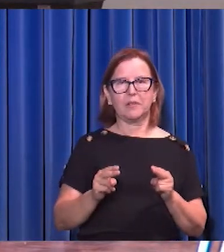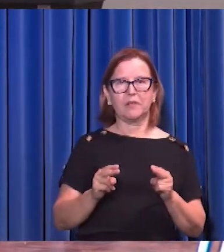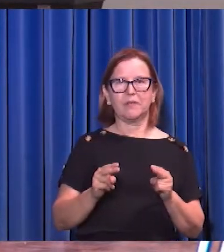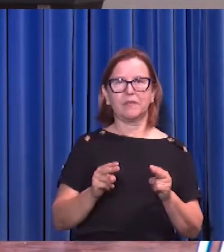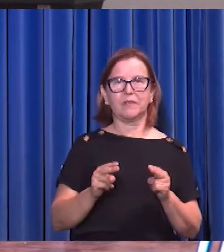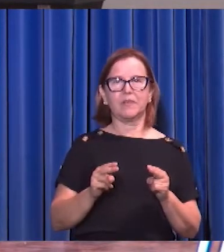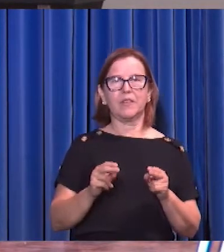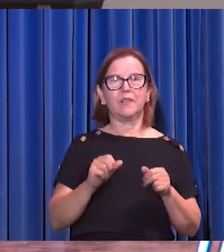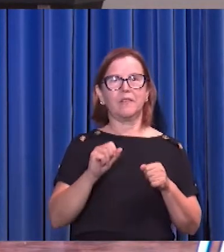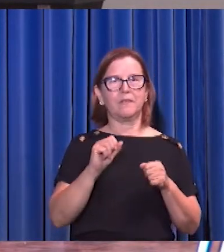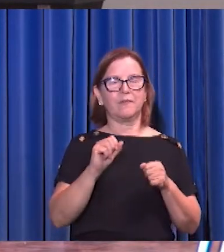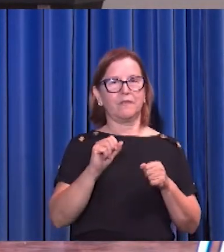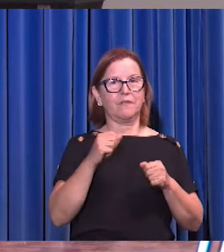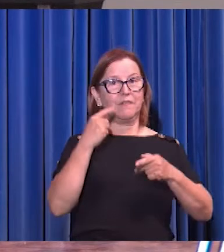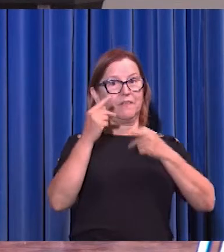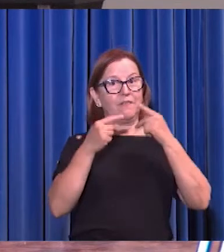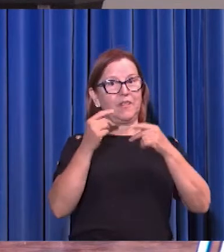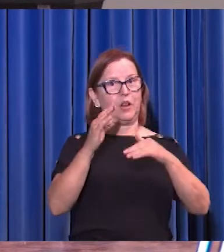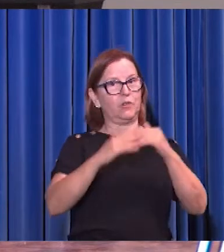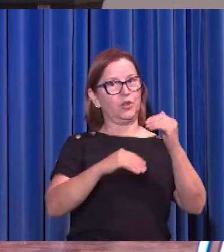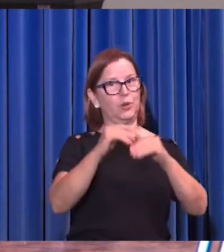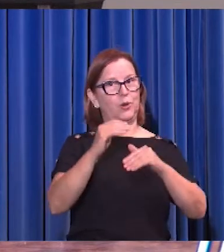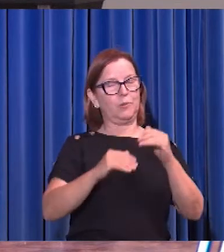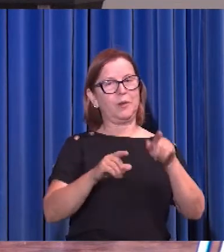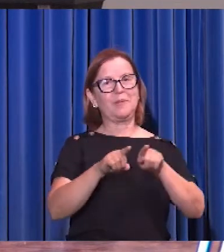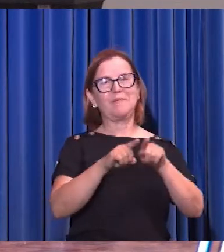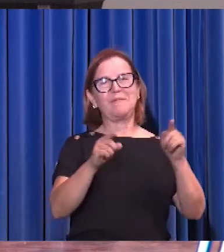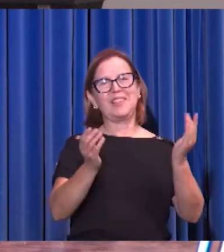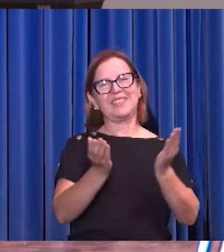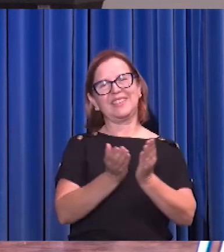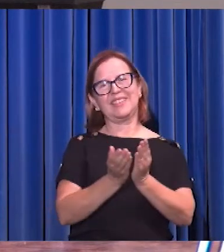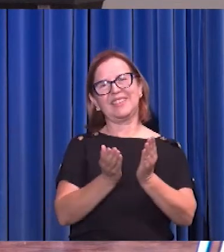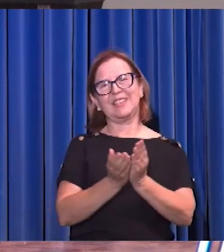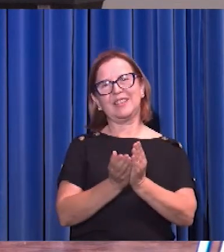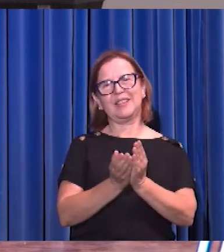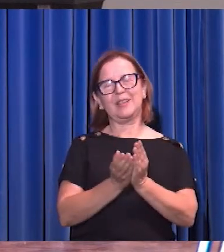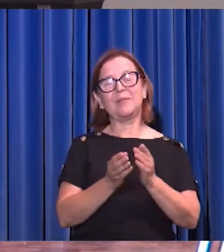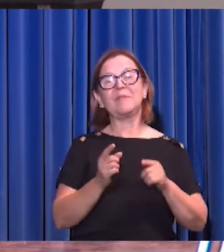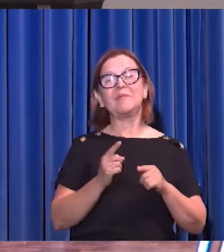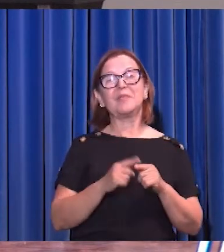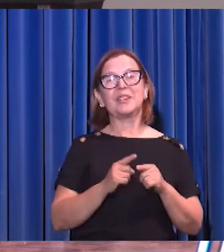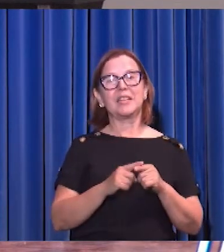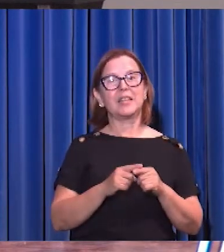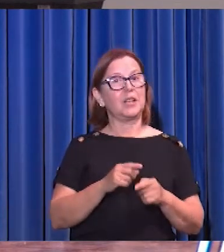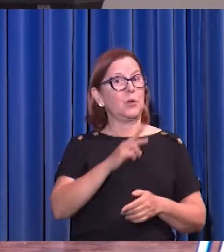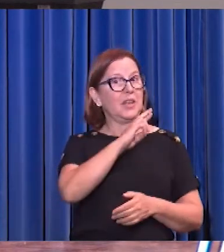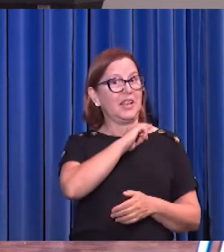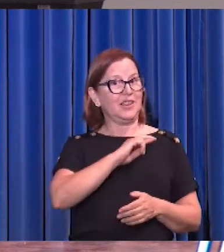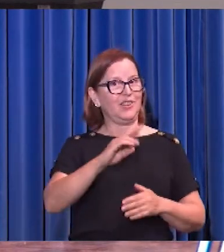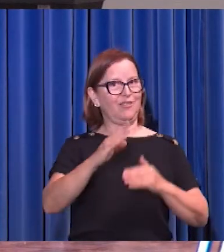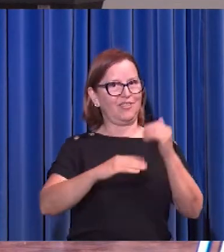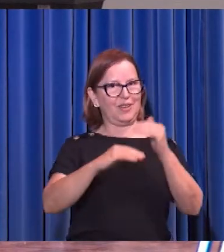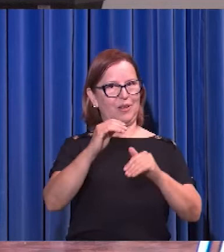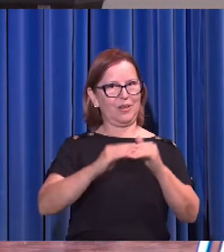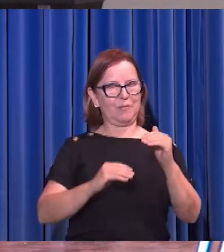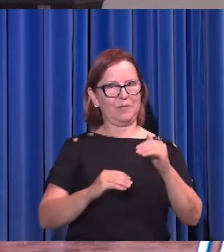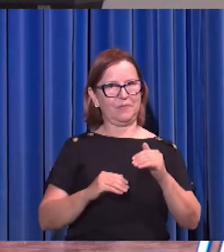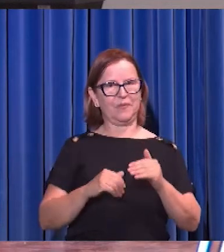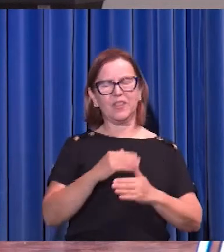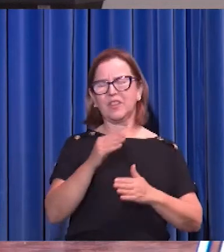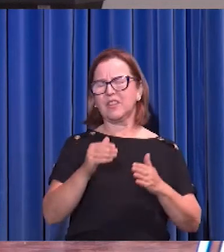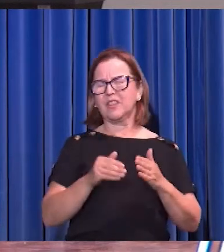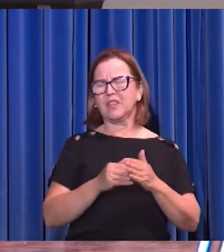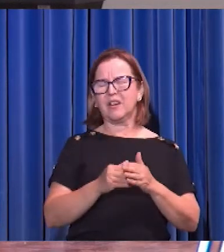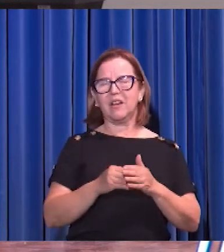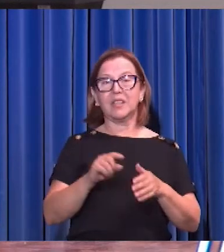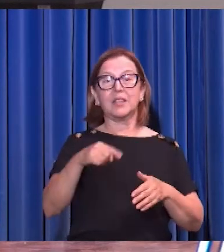a obras. E o cristianismo se destaca porque ele não é uma religião de obras. Todas as outras